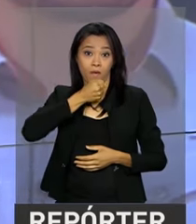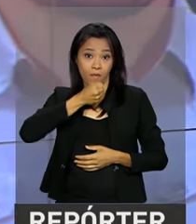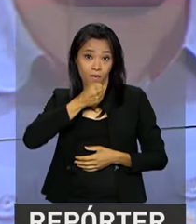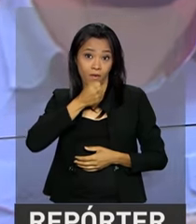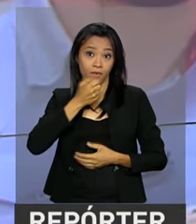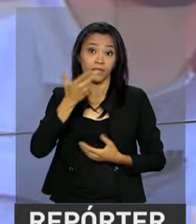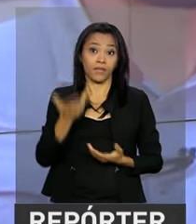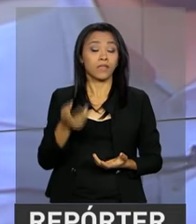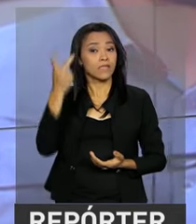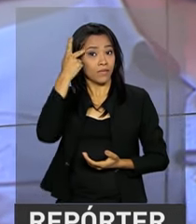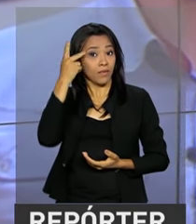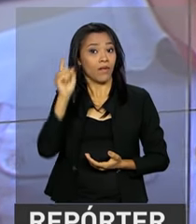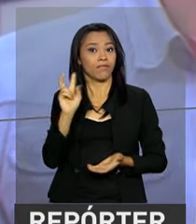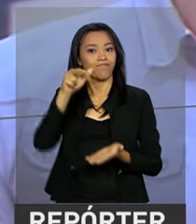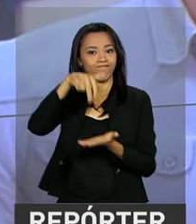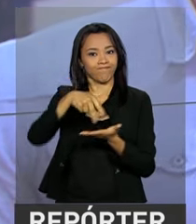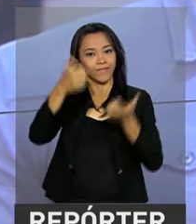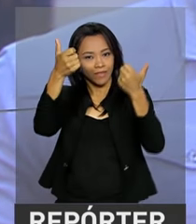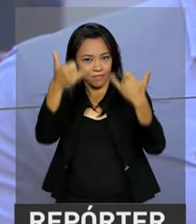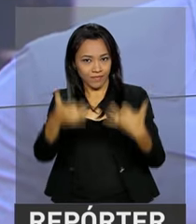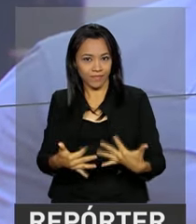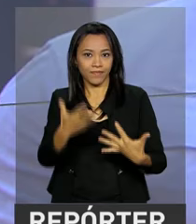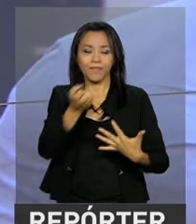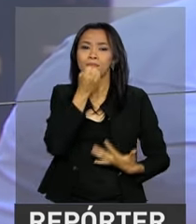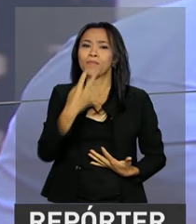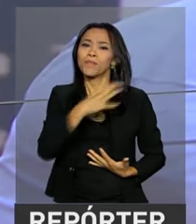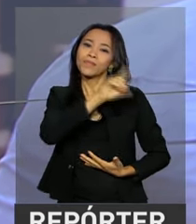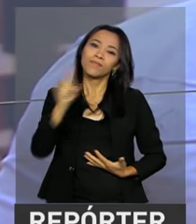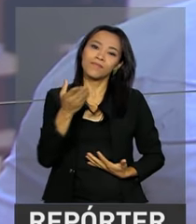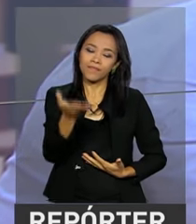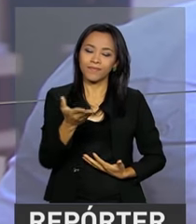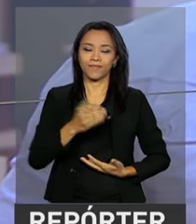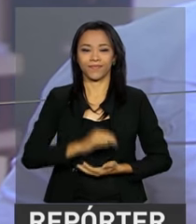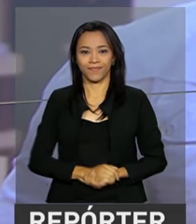que tem mais informações para a gente. Oi, Leonardo, bom dia para você.